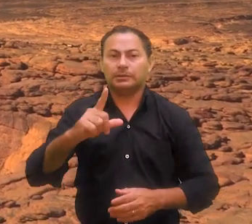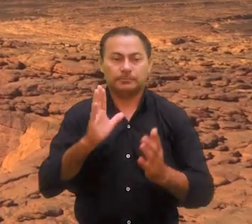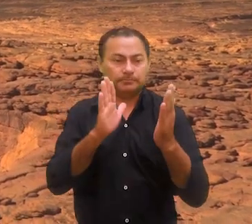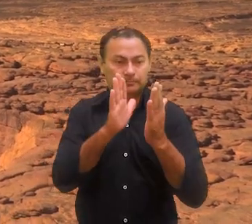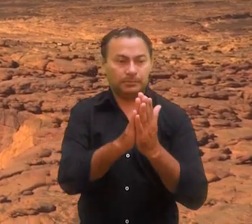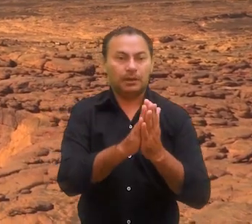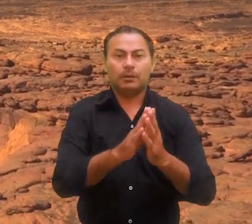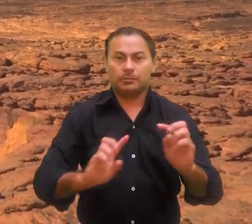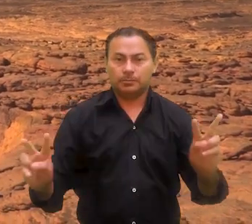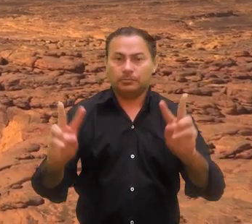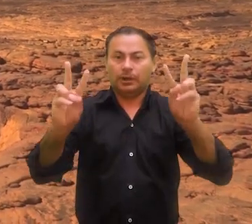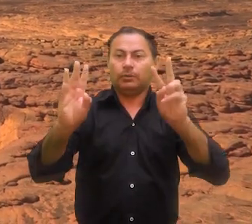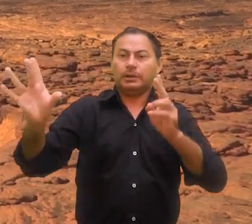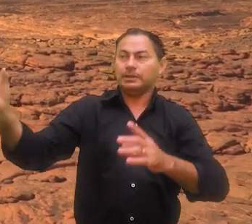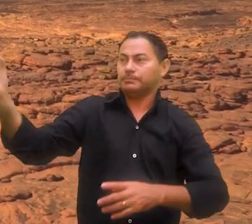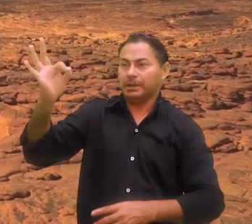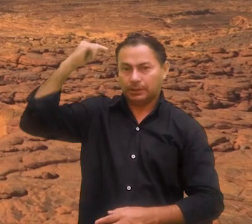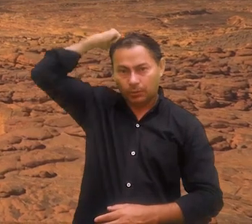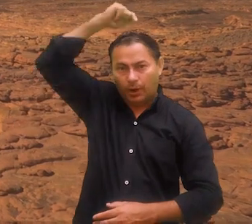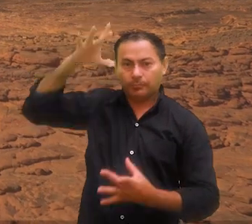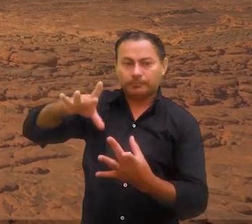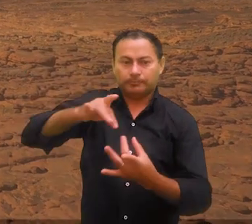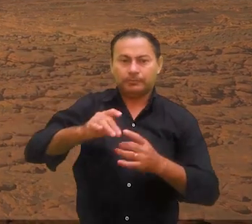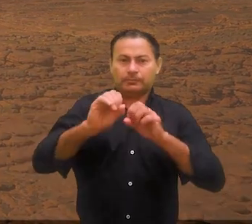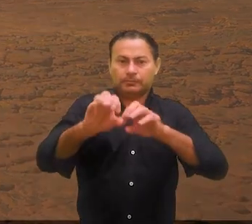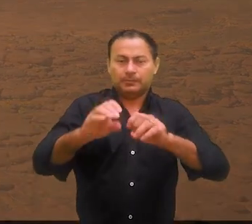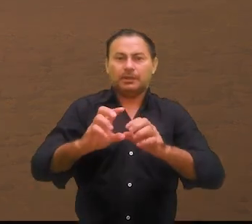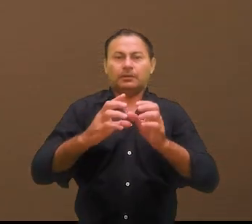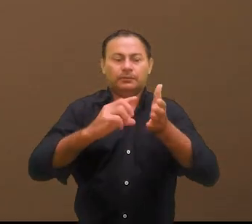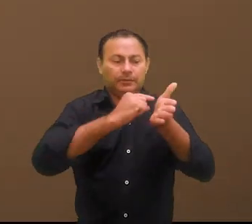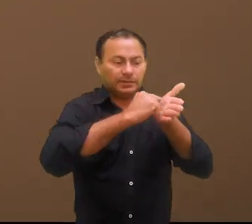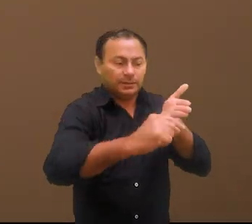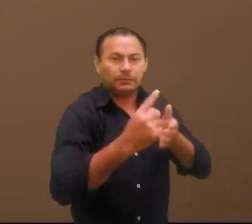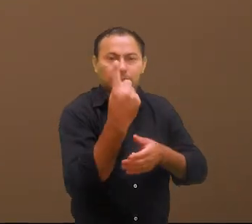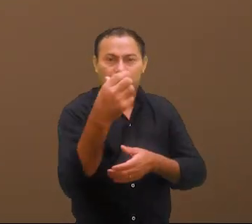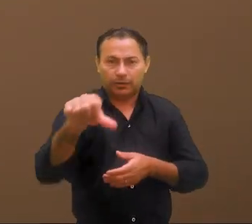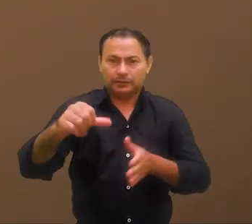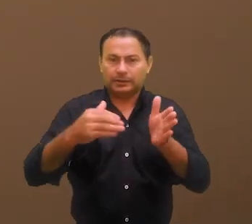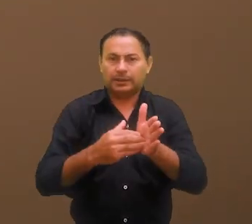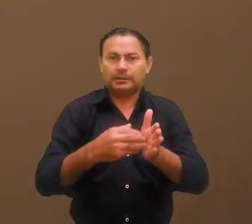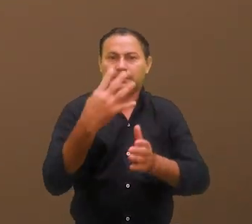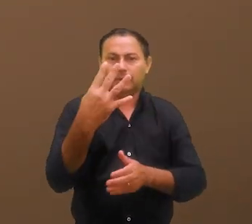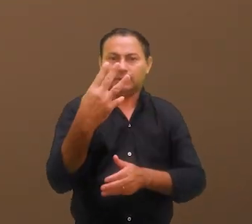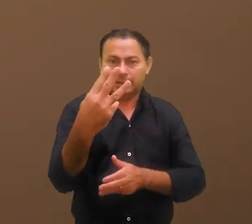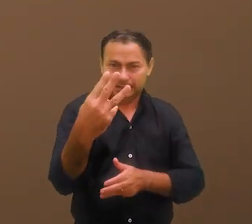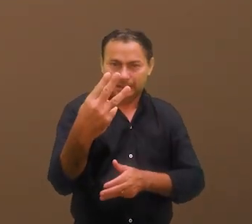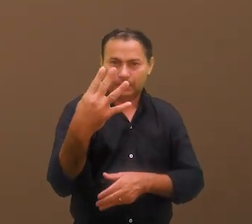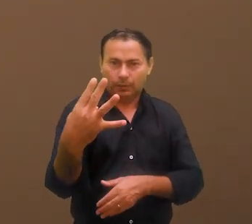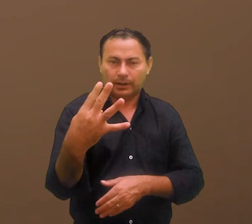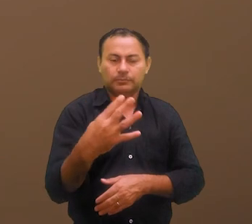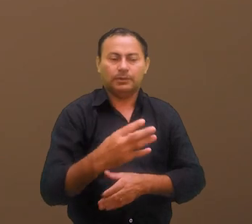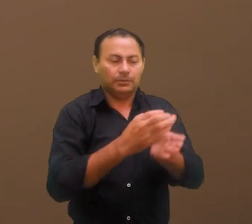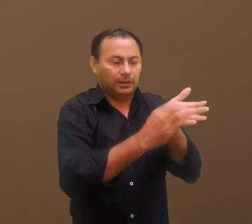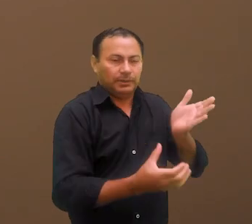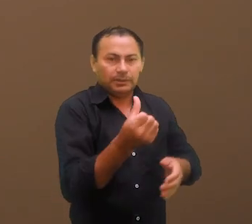depara? Você se depara com valores espirituais. O ensino central dos versículos 19 a 34 do capítulo